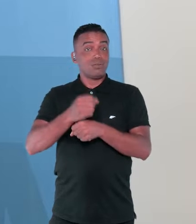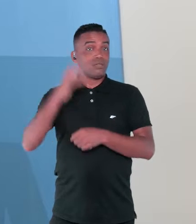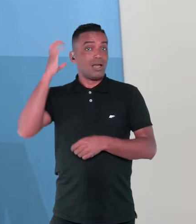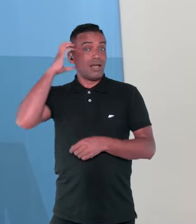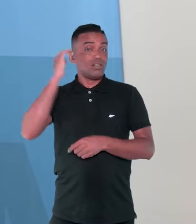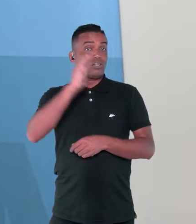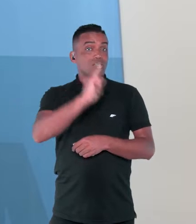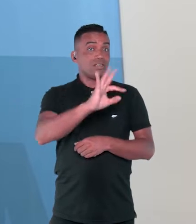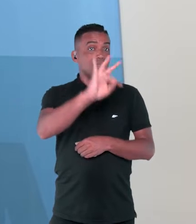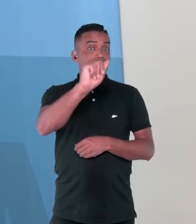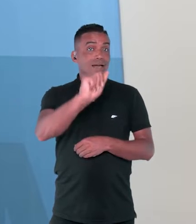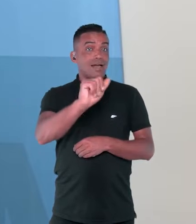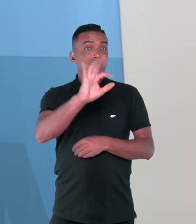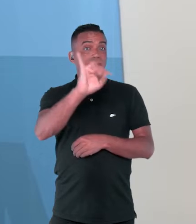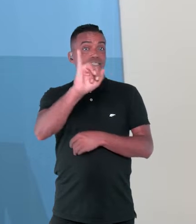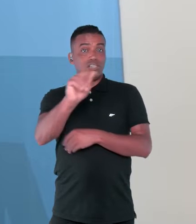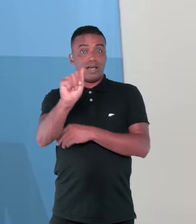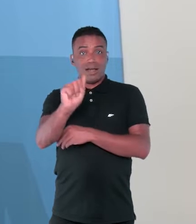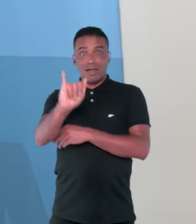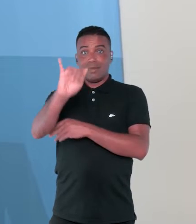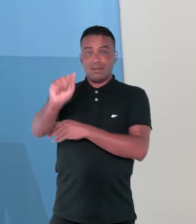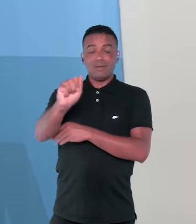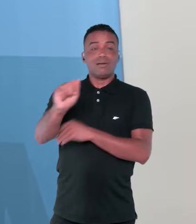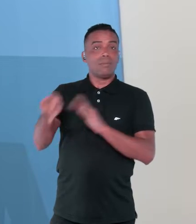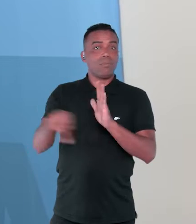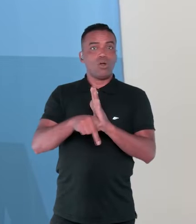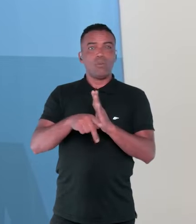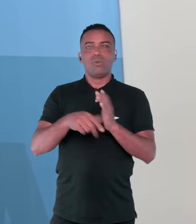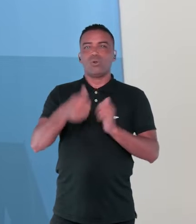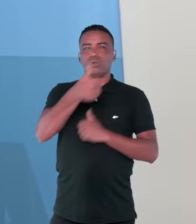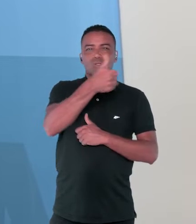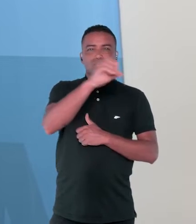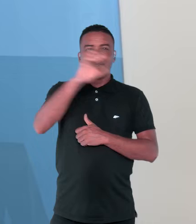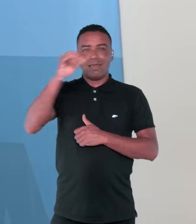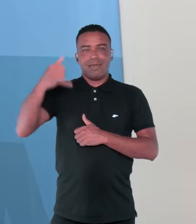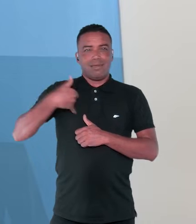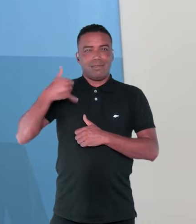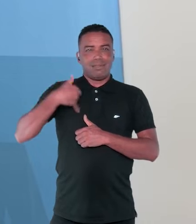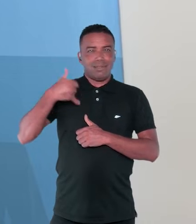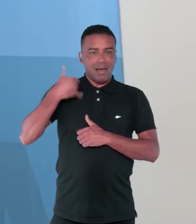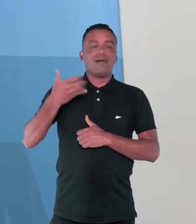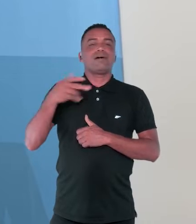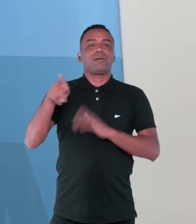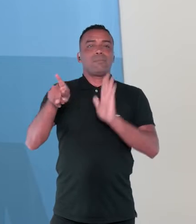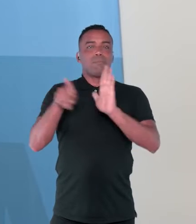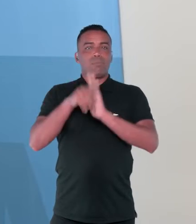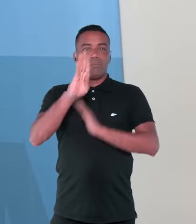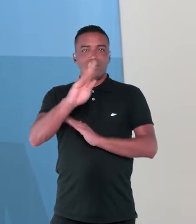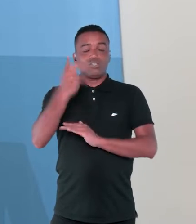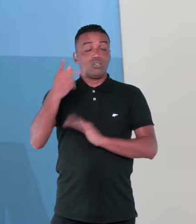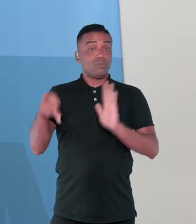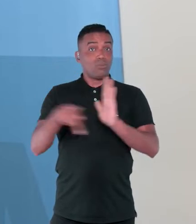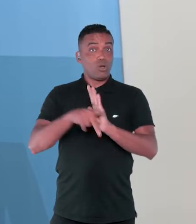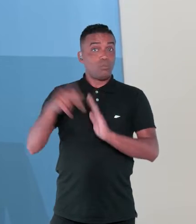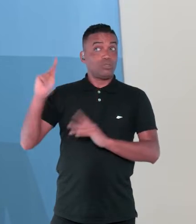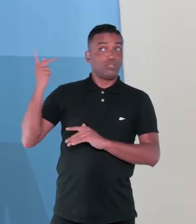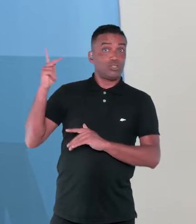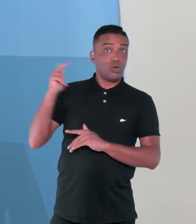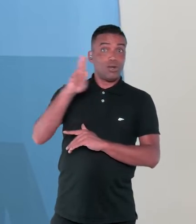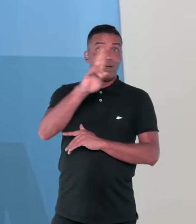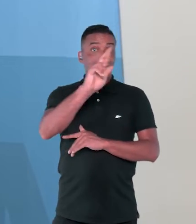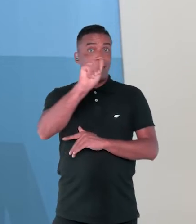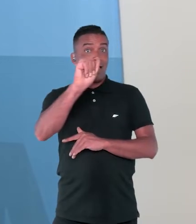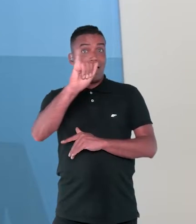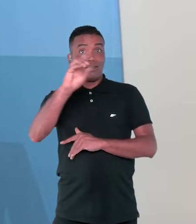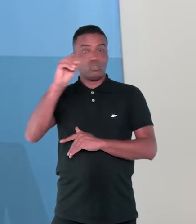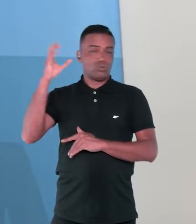Itatiaia, outro sobre os primeiros 100 anos de Belo Horizonte e um sobre a história do rádio. E é sobre essa trajetória que o